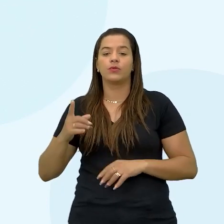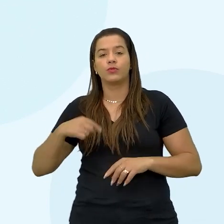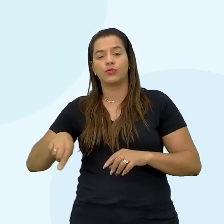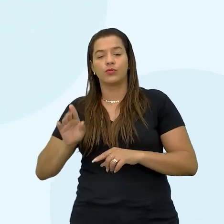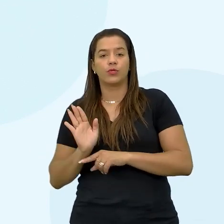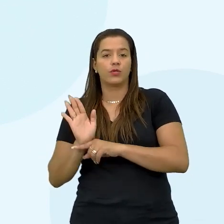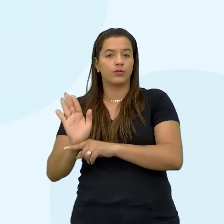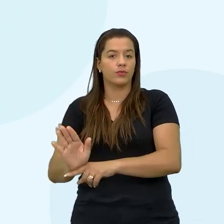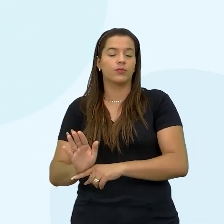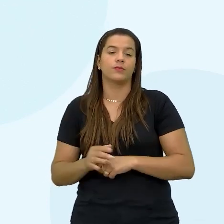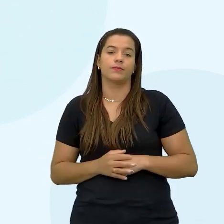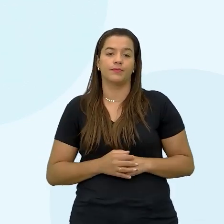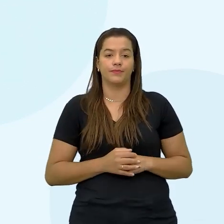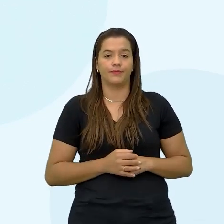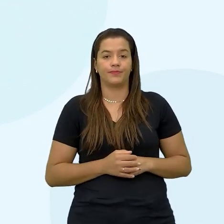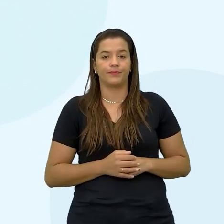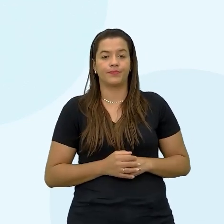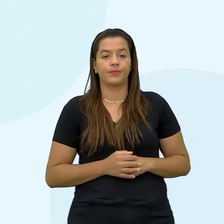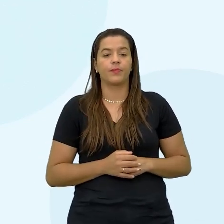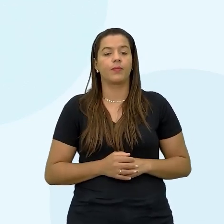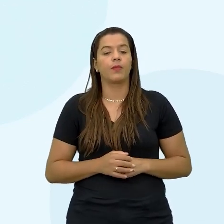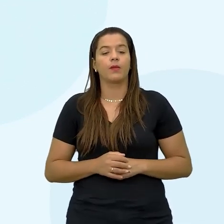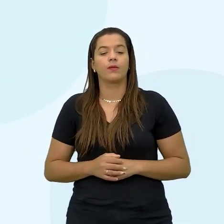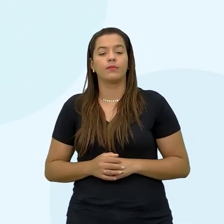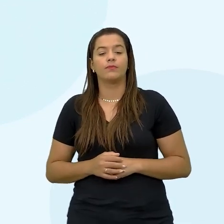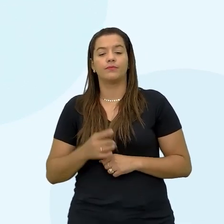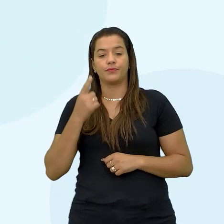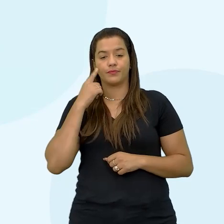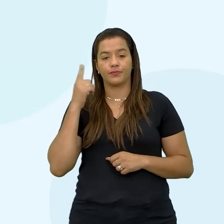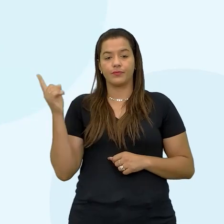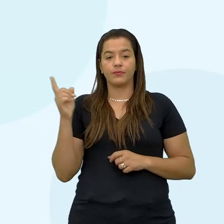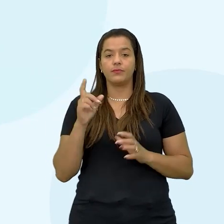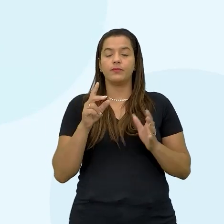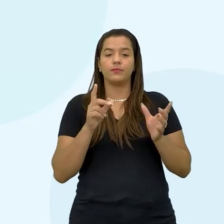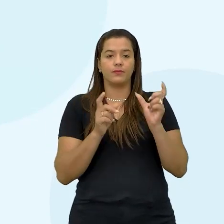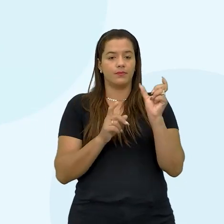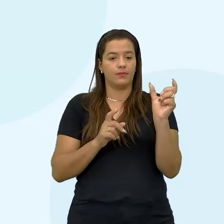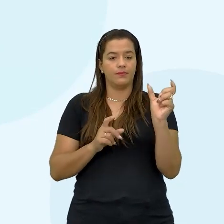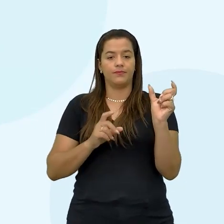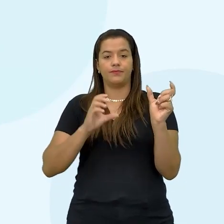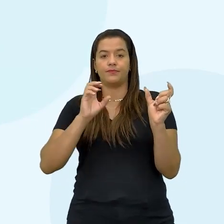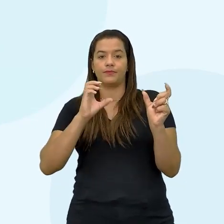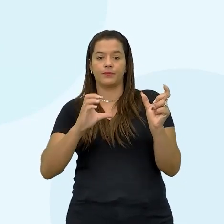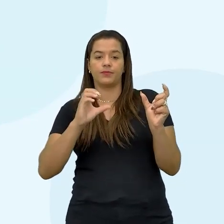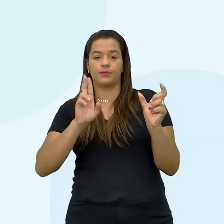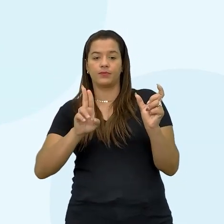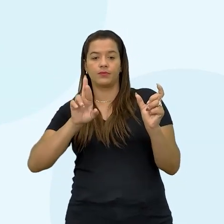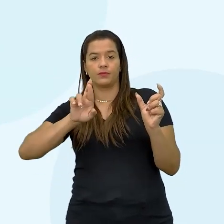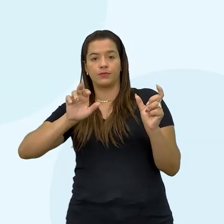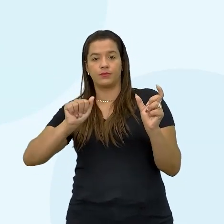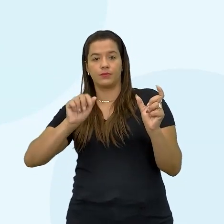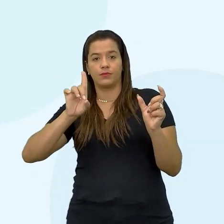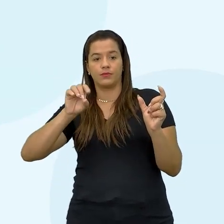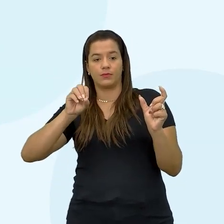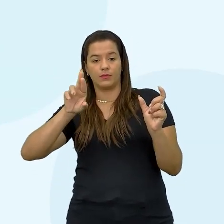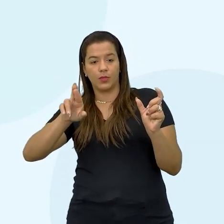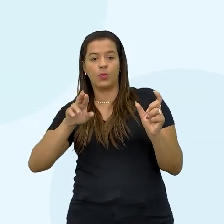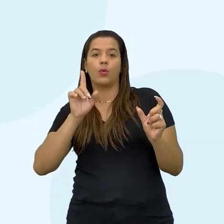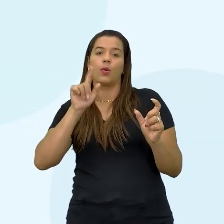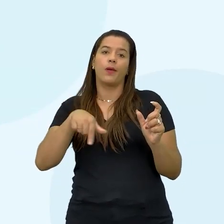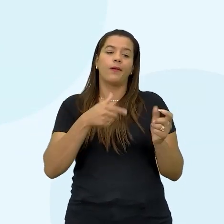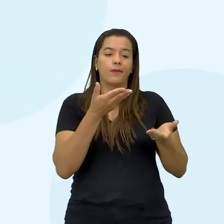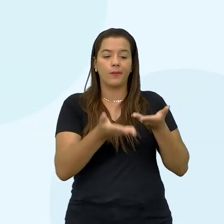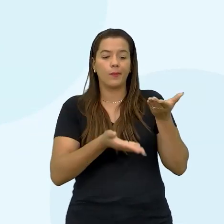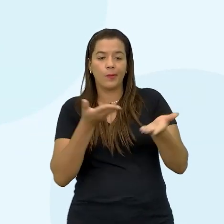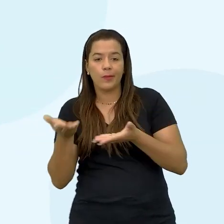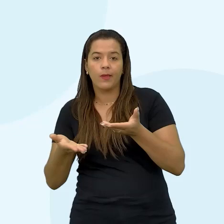curadoria educacional. E o que significa? A palavra curador significa zelar, cuidar de